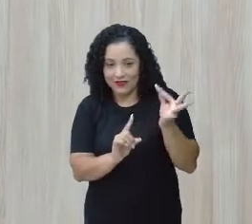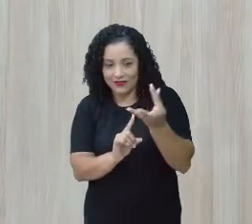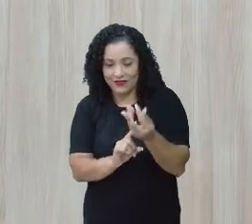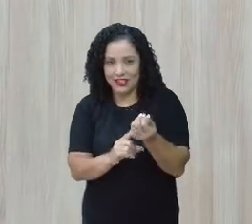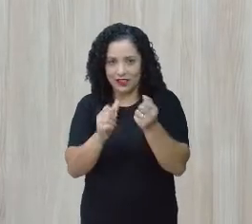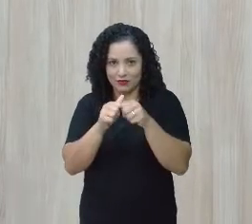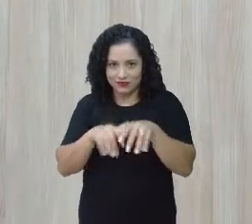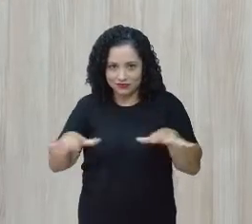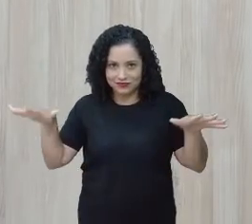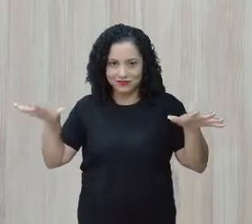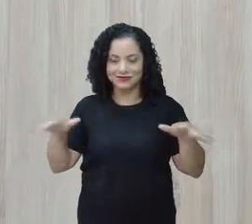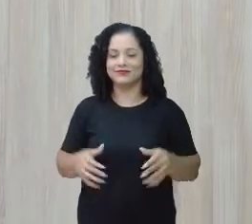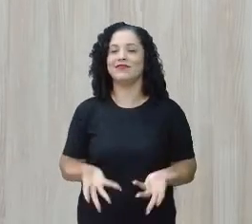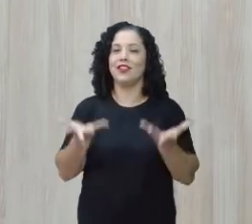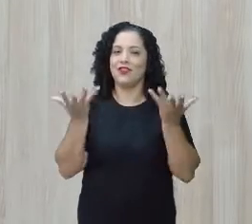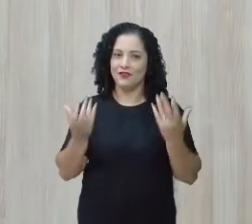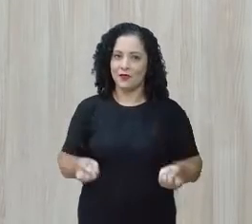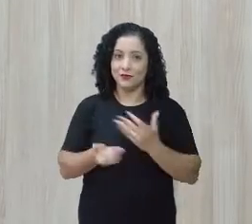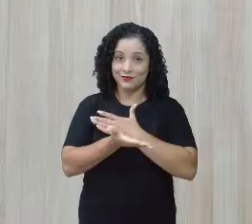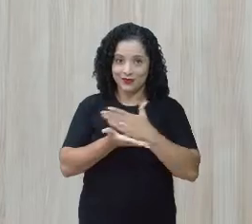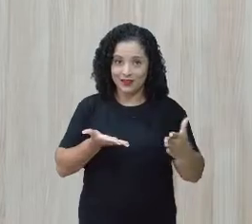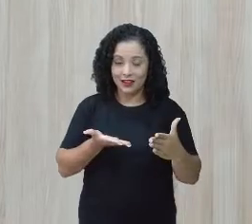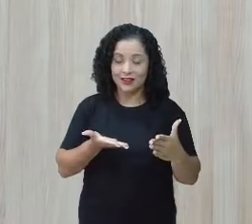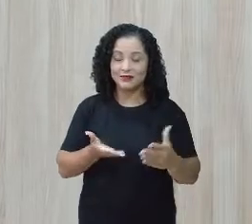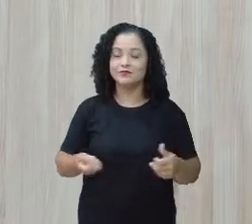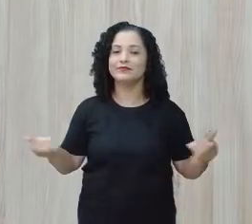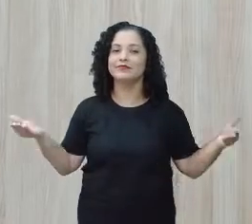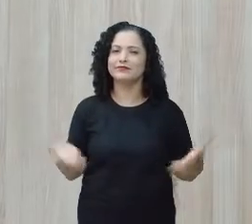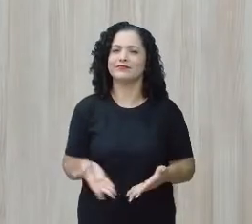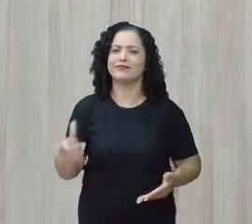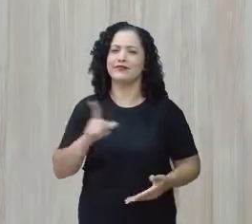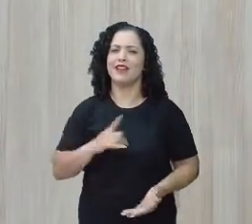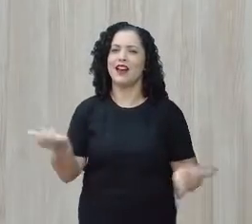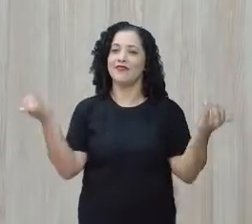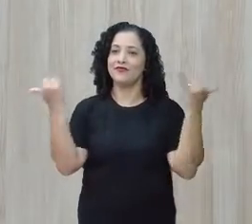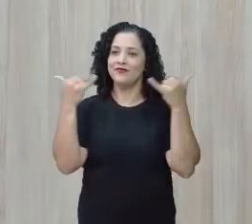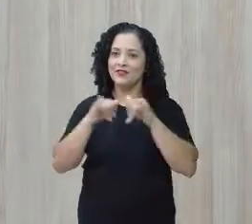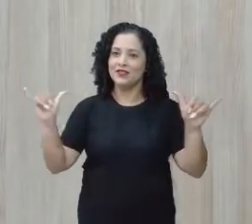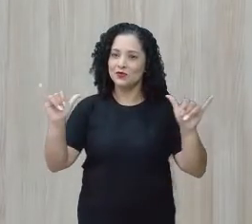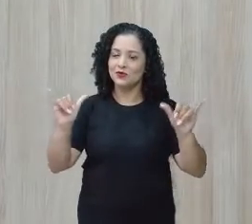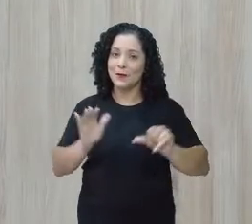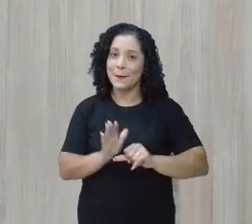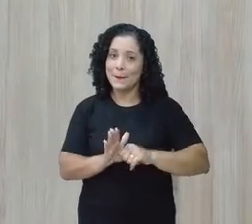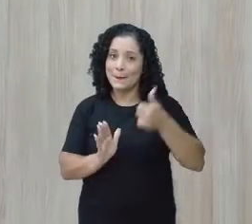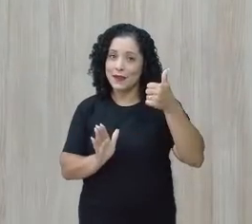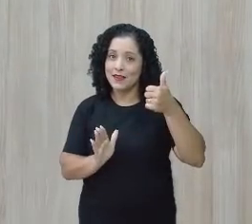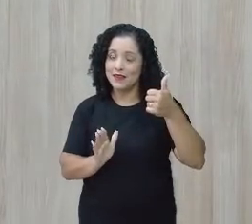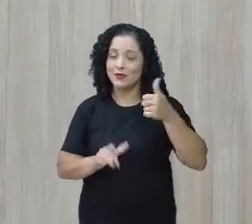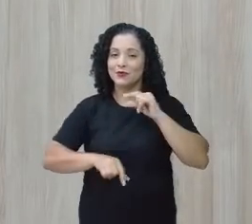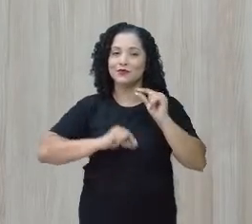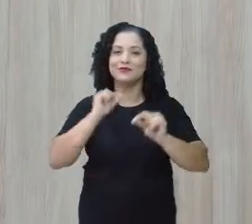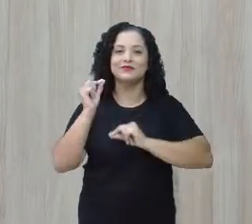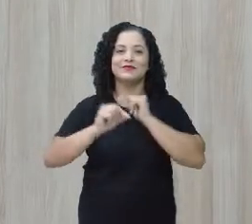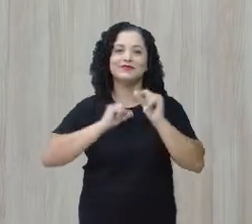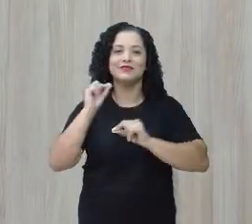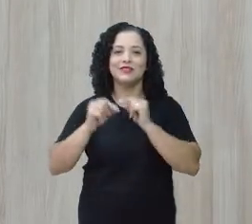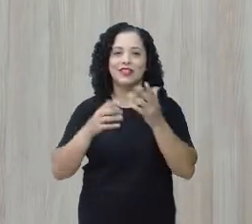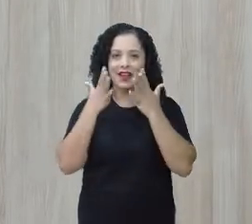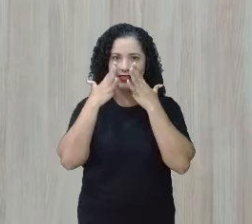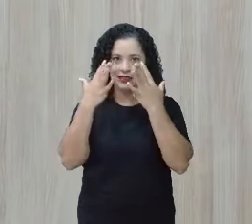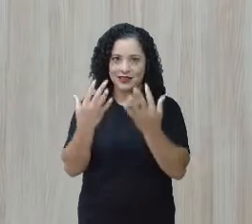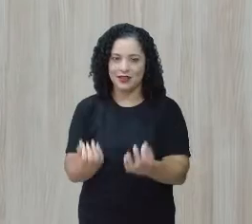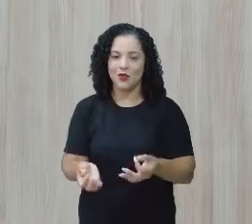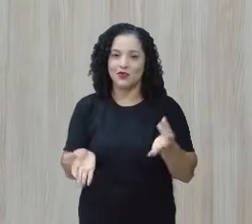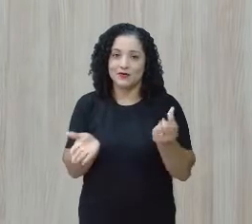lá? Mas antes de começar a nossa aula, temos alguns avisos. Primeiro, pessoal, vamos ficar atentos à questão